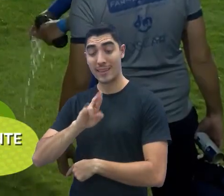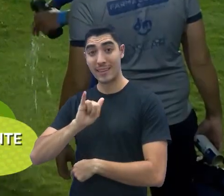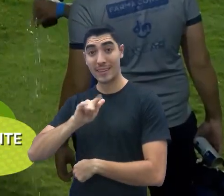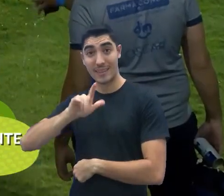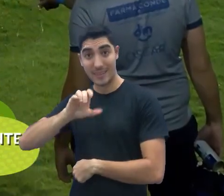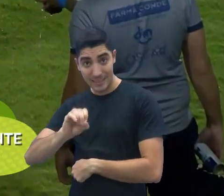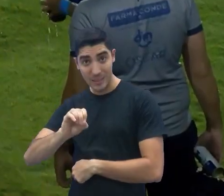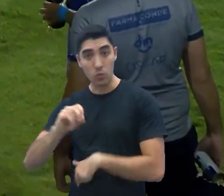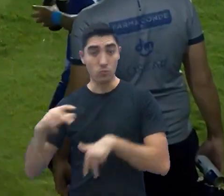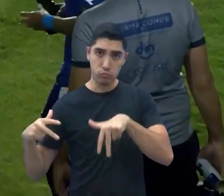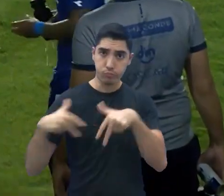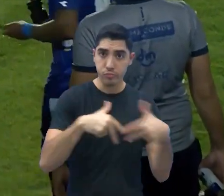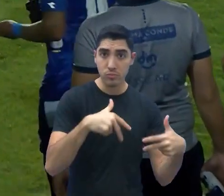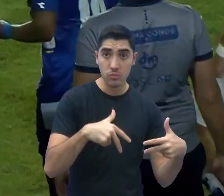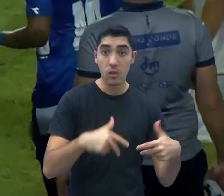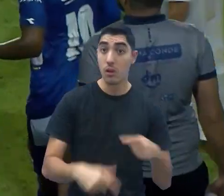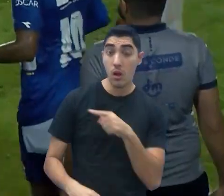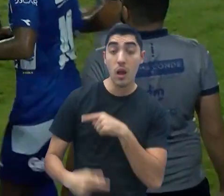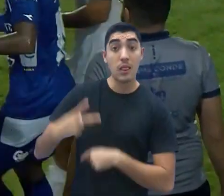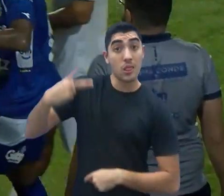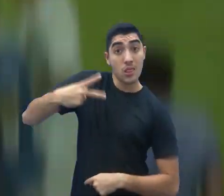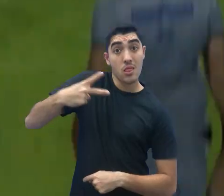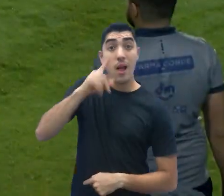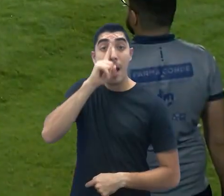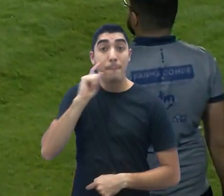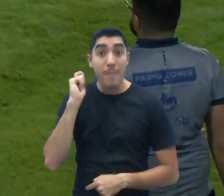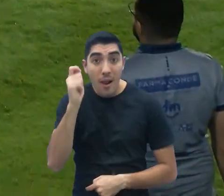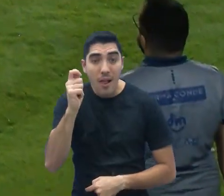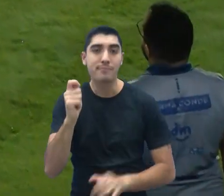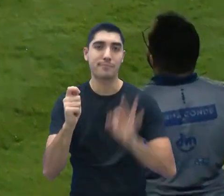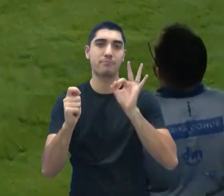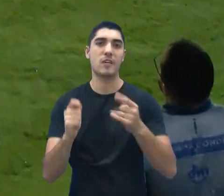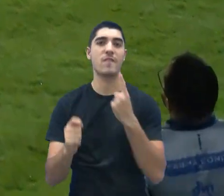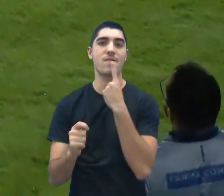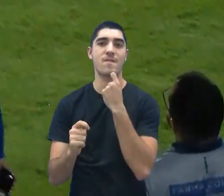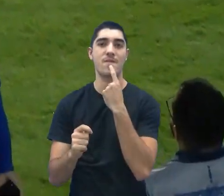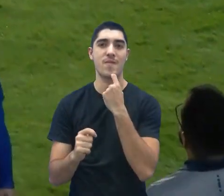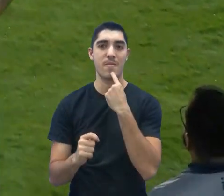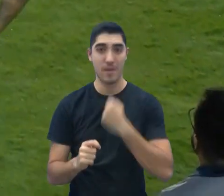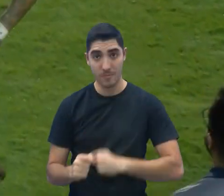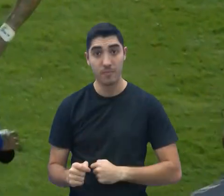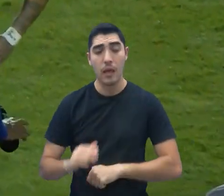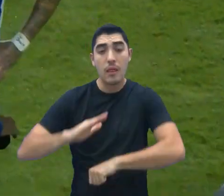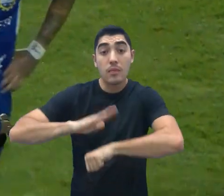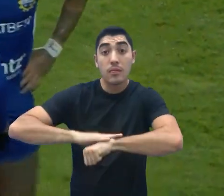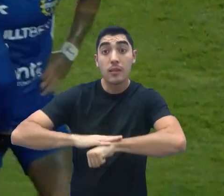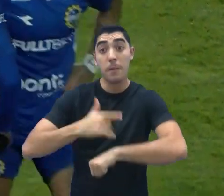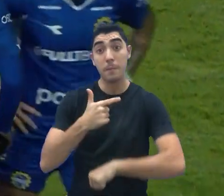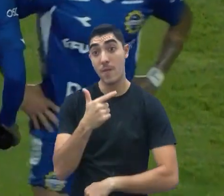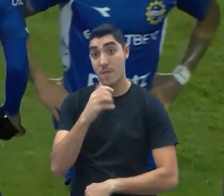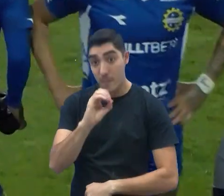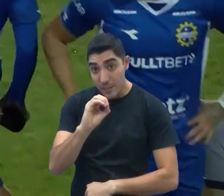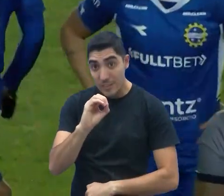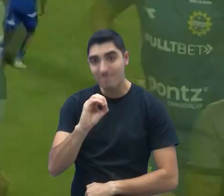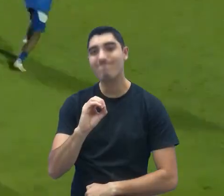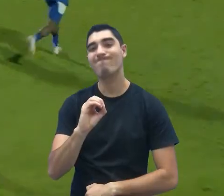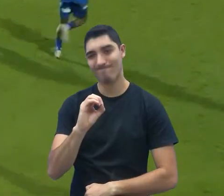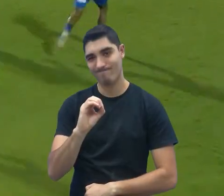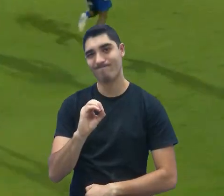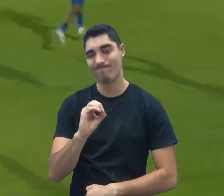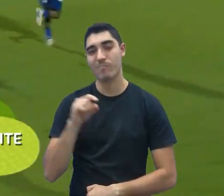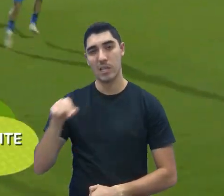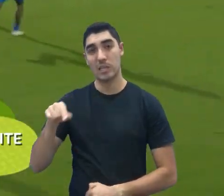Anderson Ligeiro, levou o segundo amarelo e foi expulso. Aos 20 minutos, São José com 1 a menos.